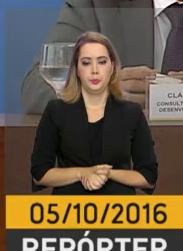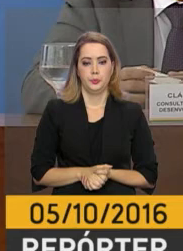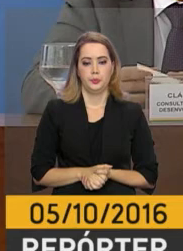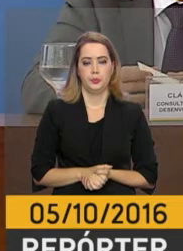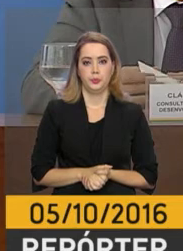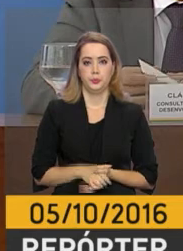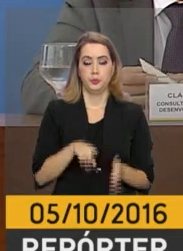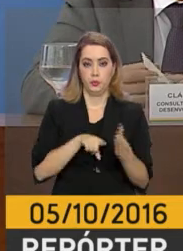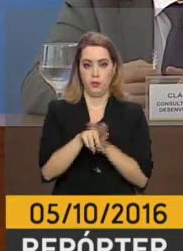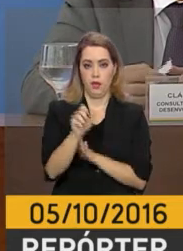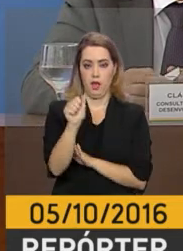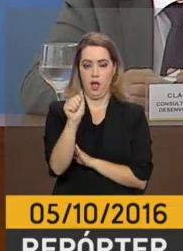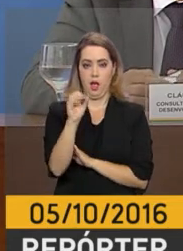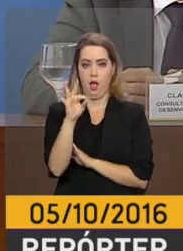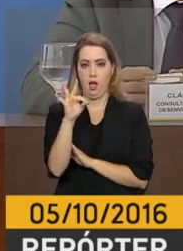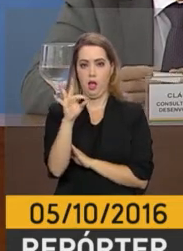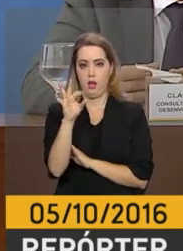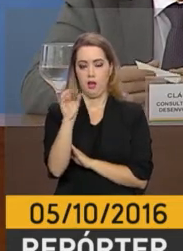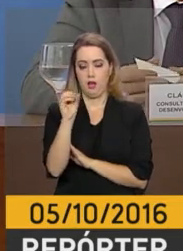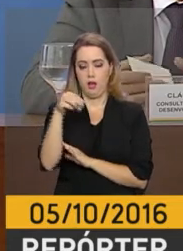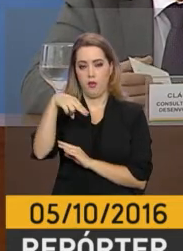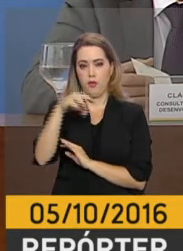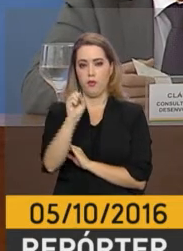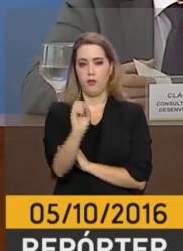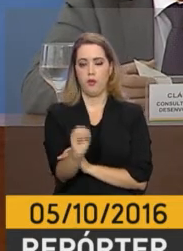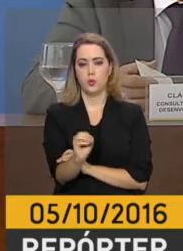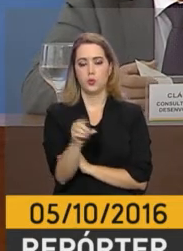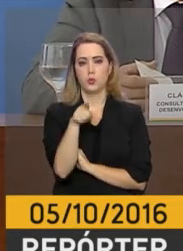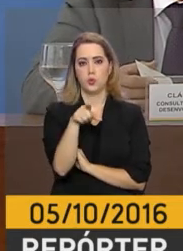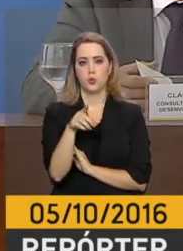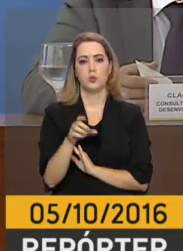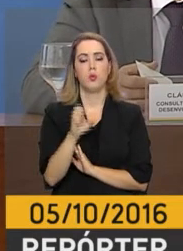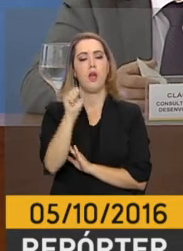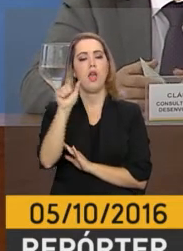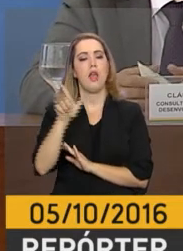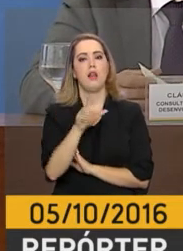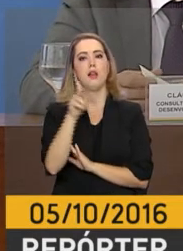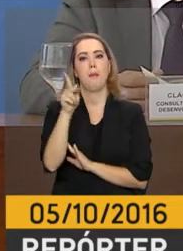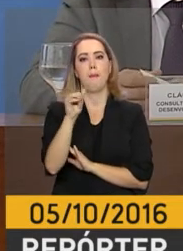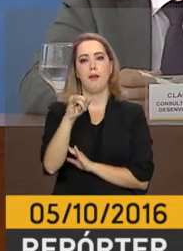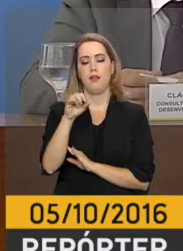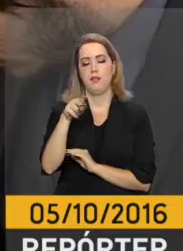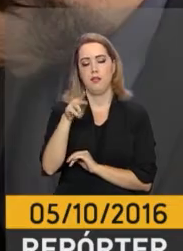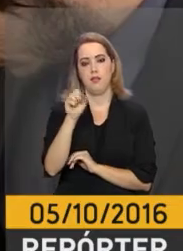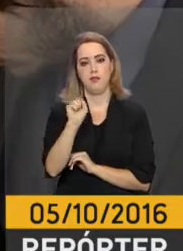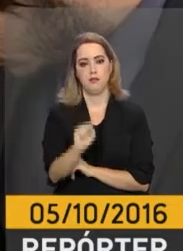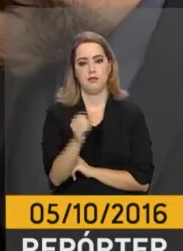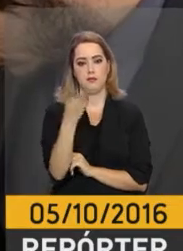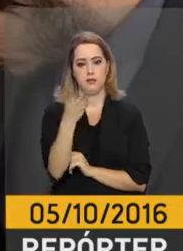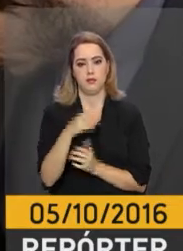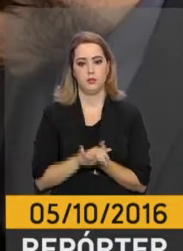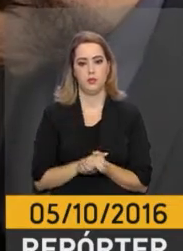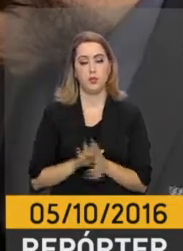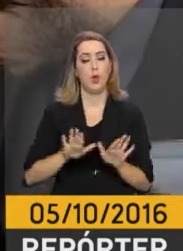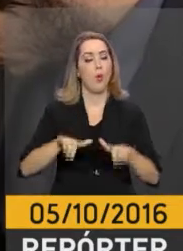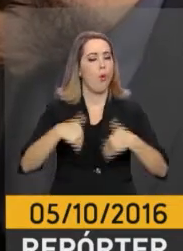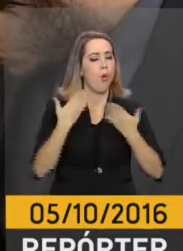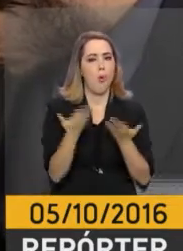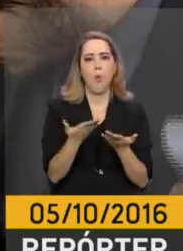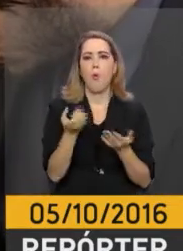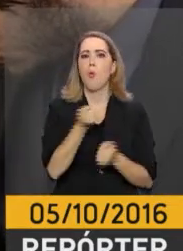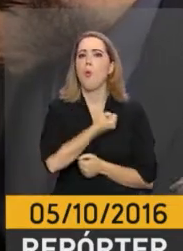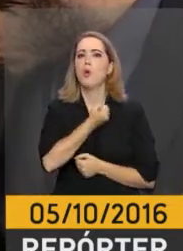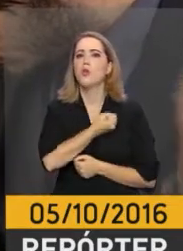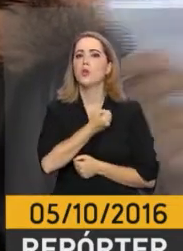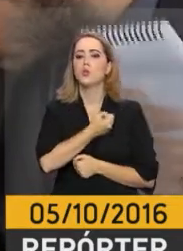afonso benites é o país bom dia ministro o dia favorece são quantas crianças ao total da bolsa